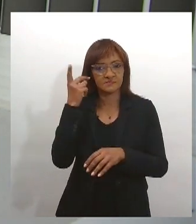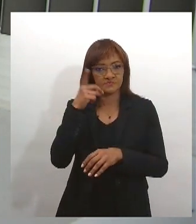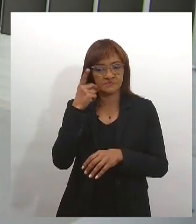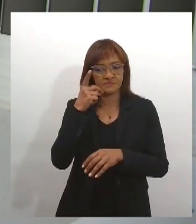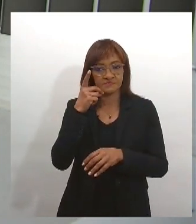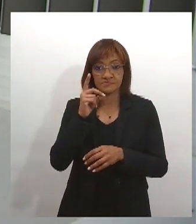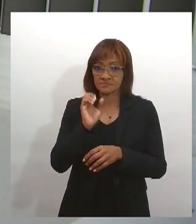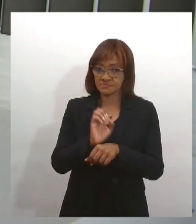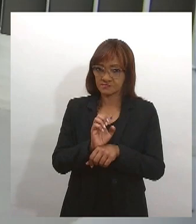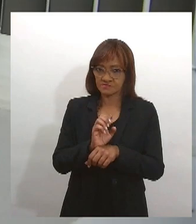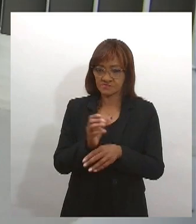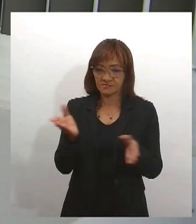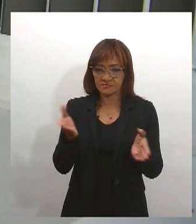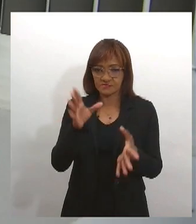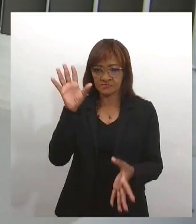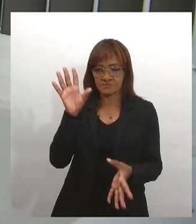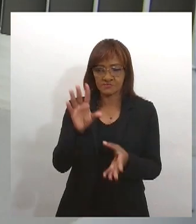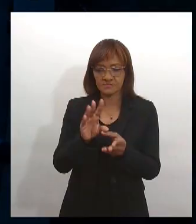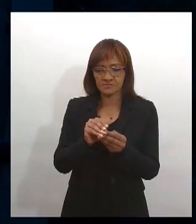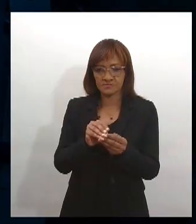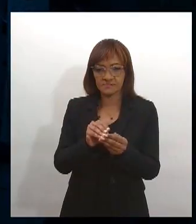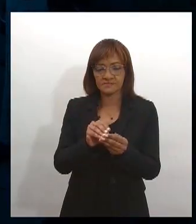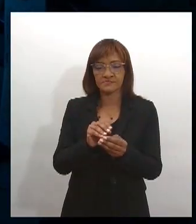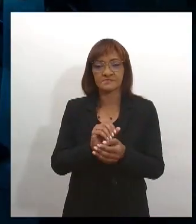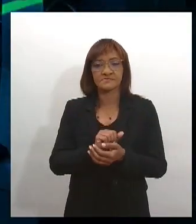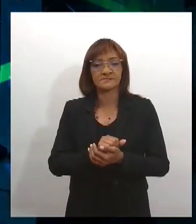agora um resumo de tudo que foi discutido.